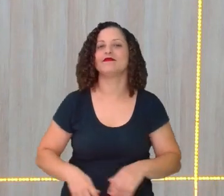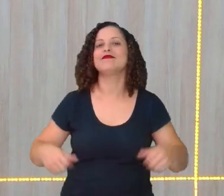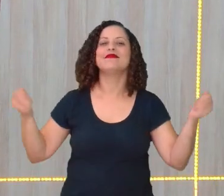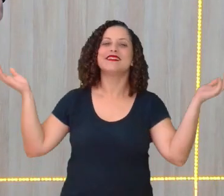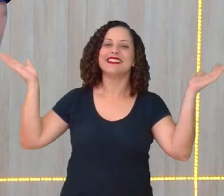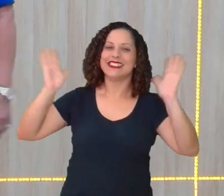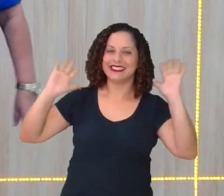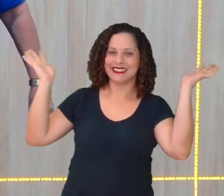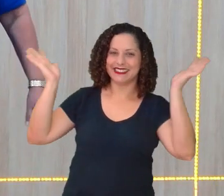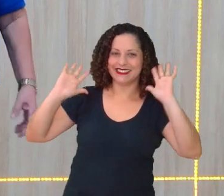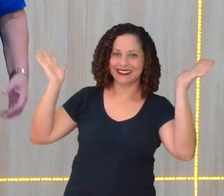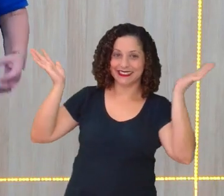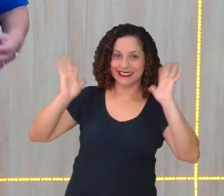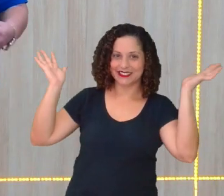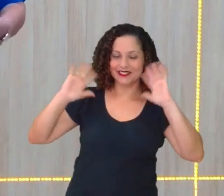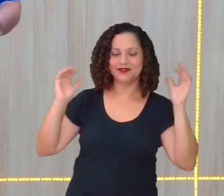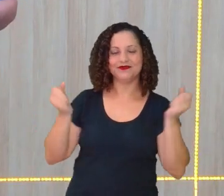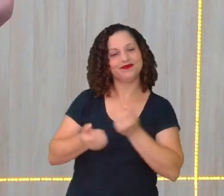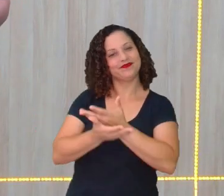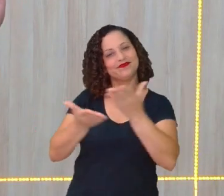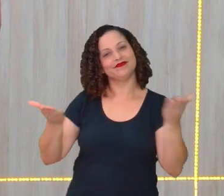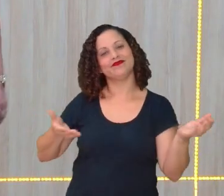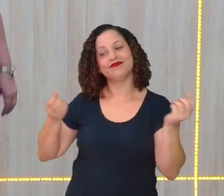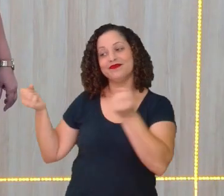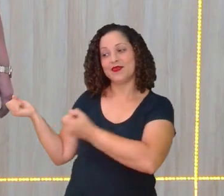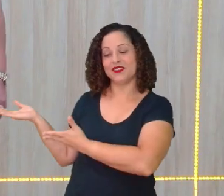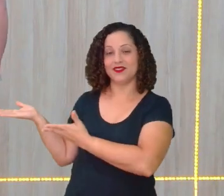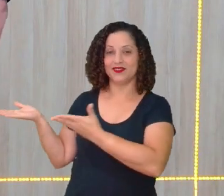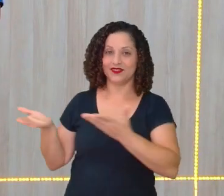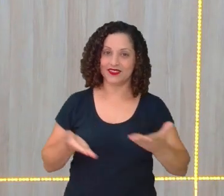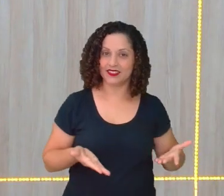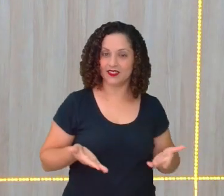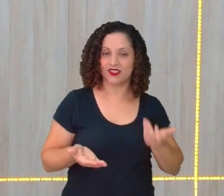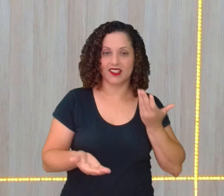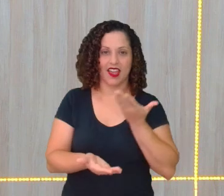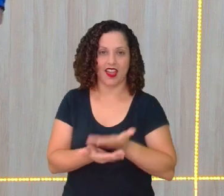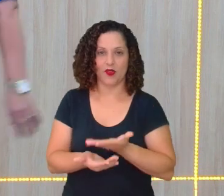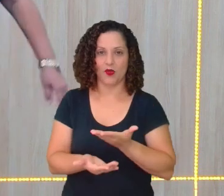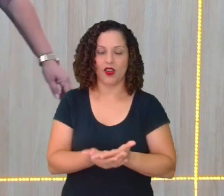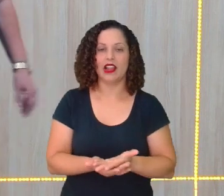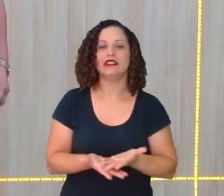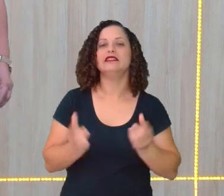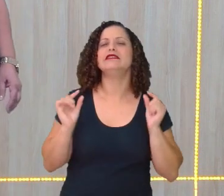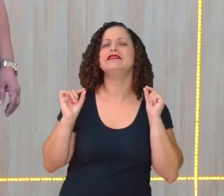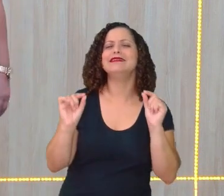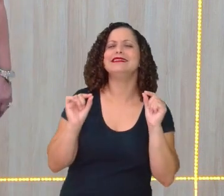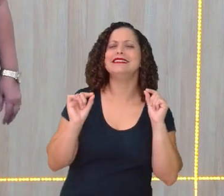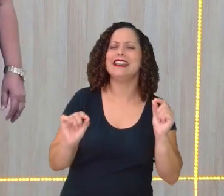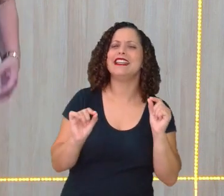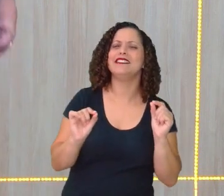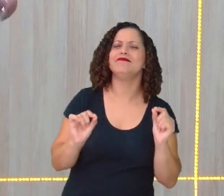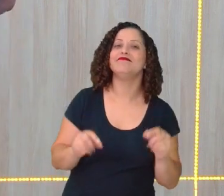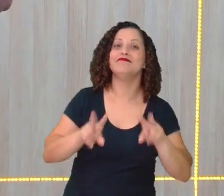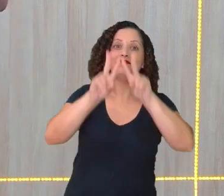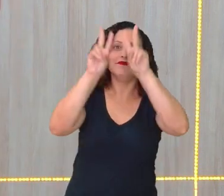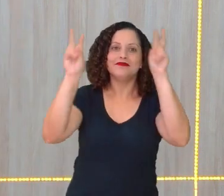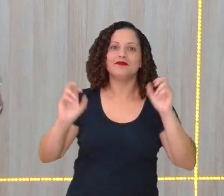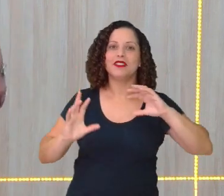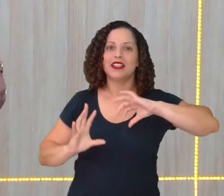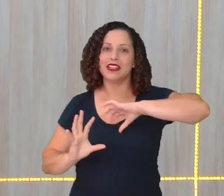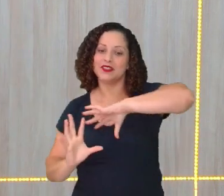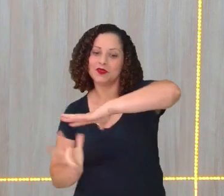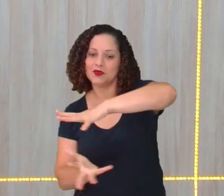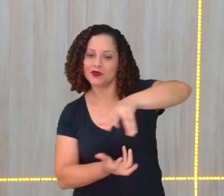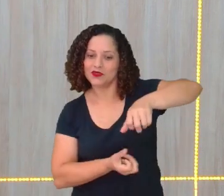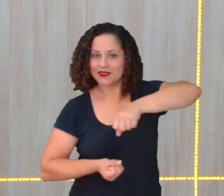Olá, alunos e alunas, sejam todos bem-vindos a mais uma aula de sustentabilidade. Eu sou a professora